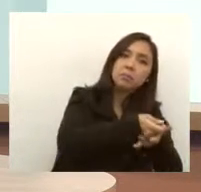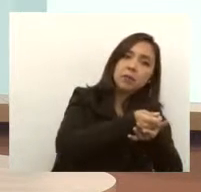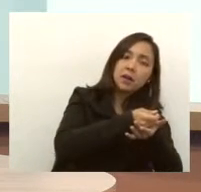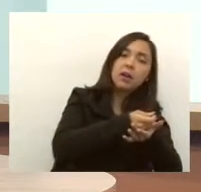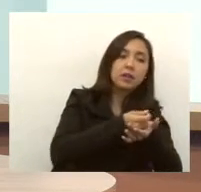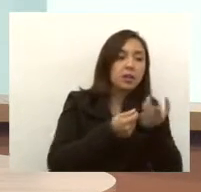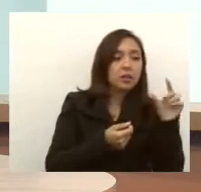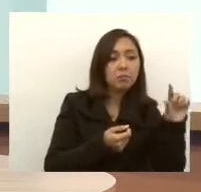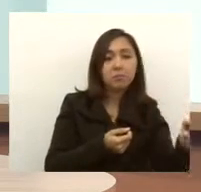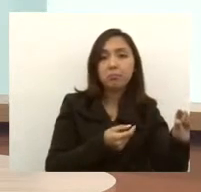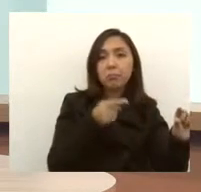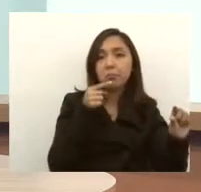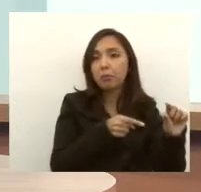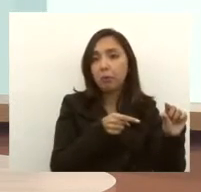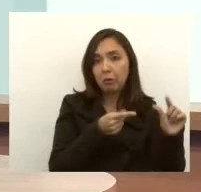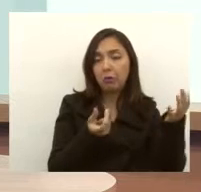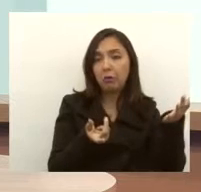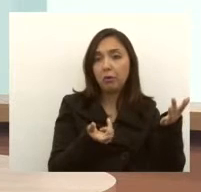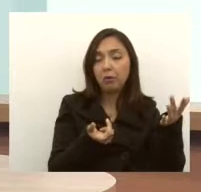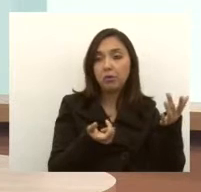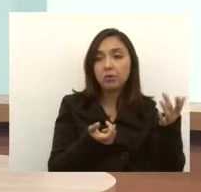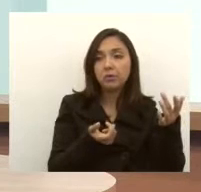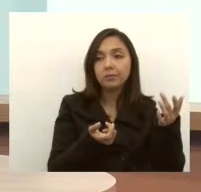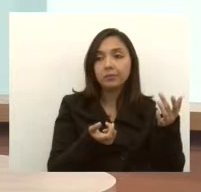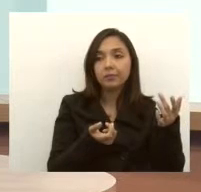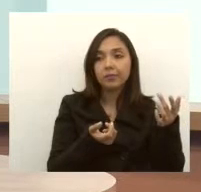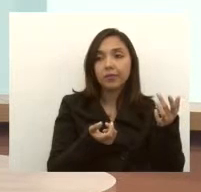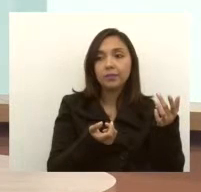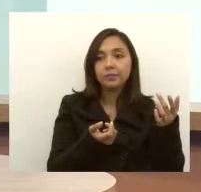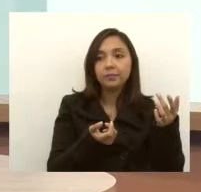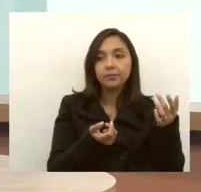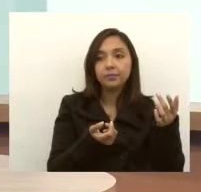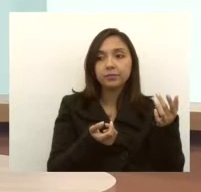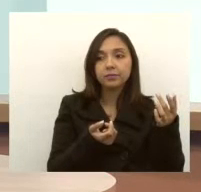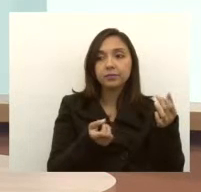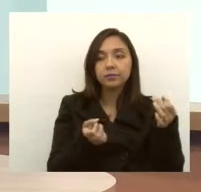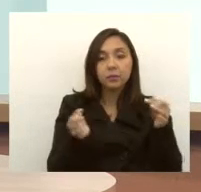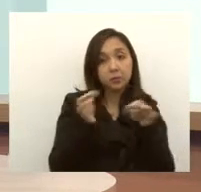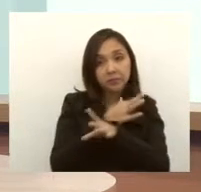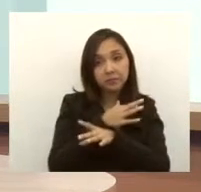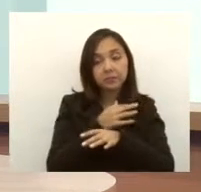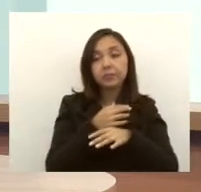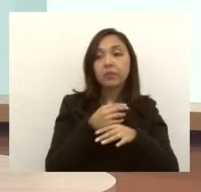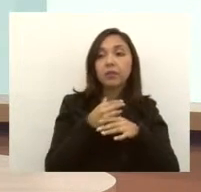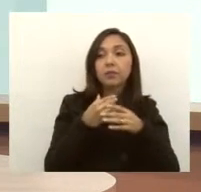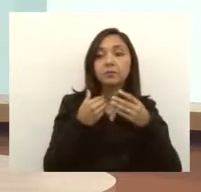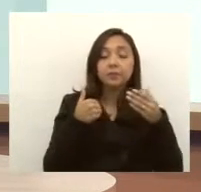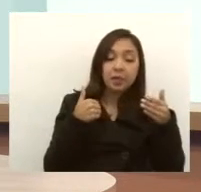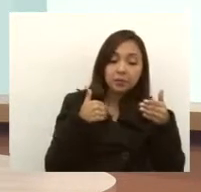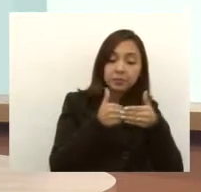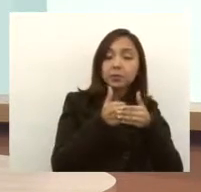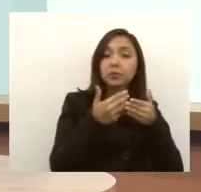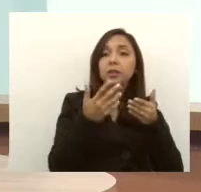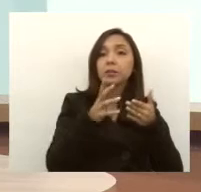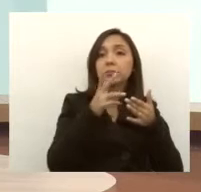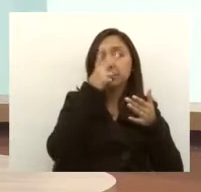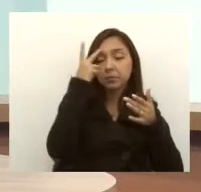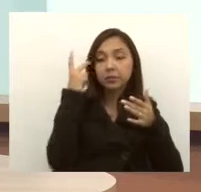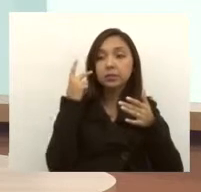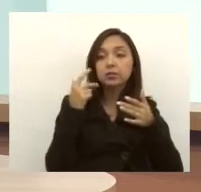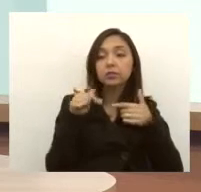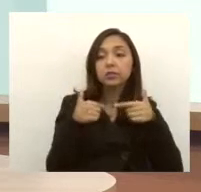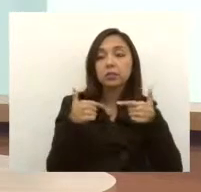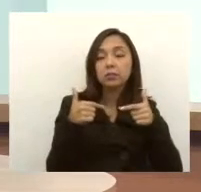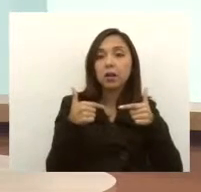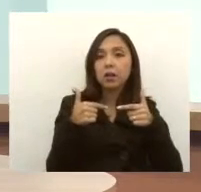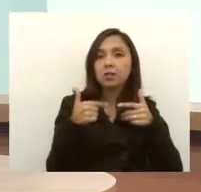tão baixa assim? A ponto de os... Para concluir, senhor presidente, a ponto do prestador de serviço